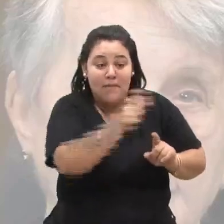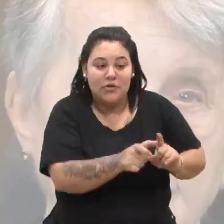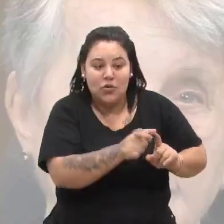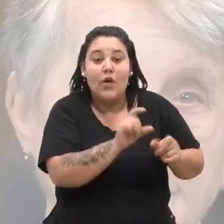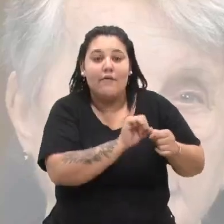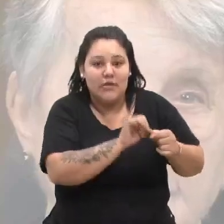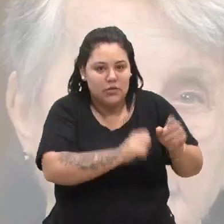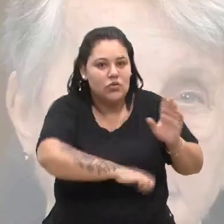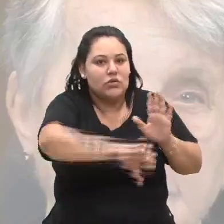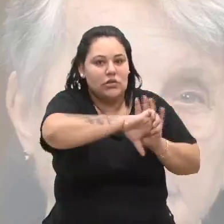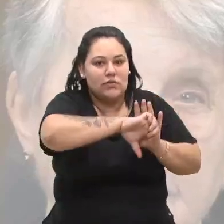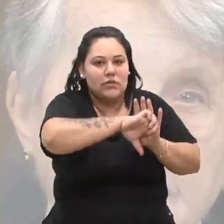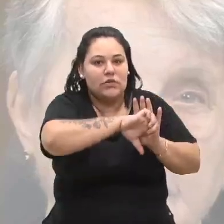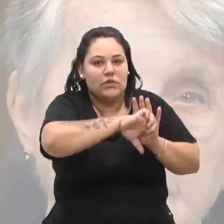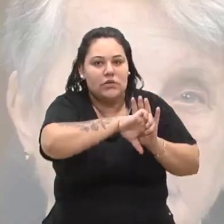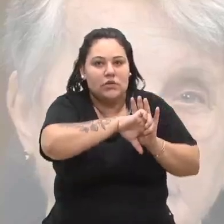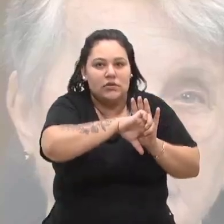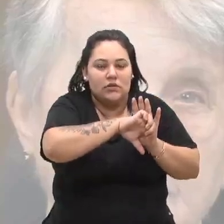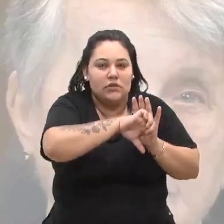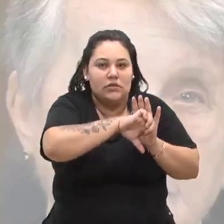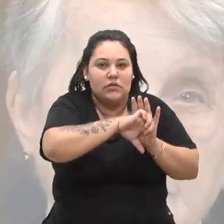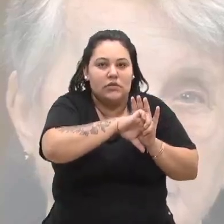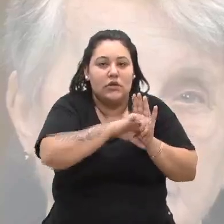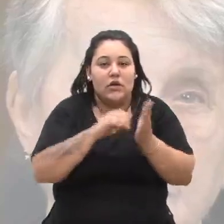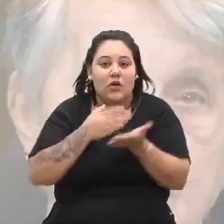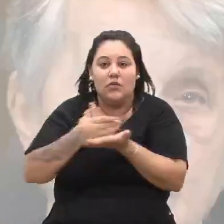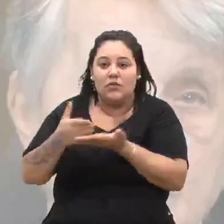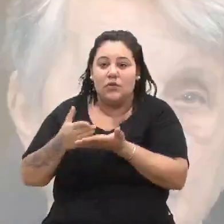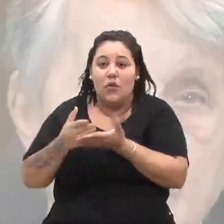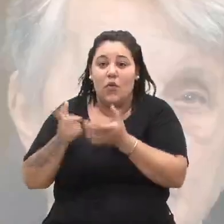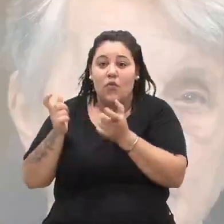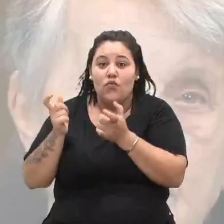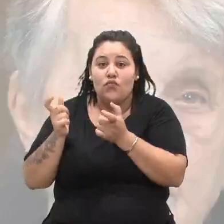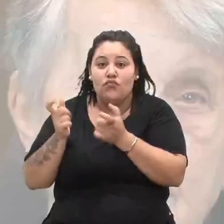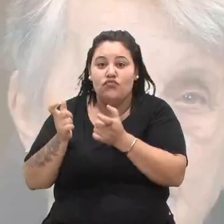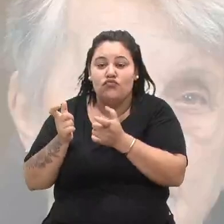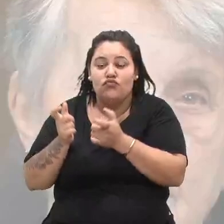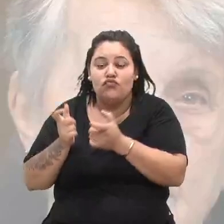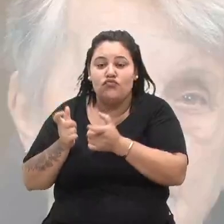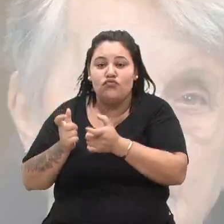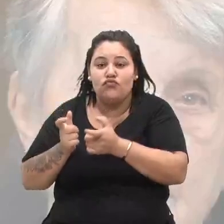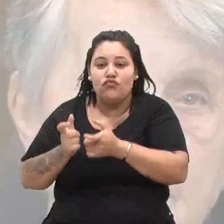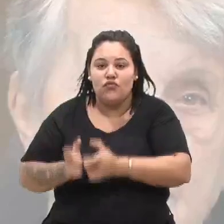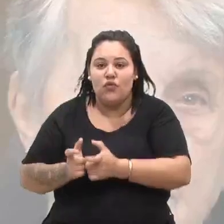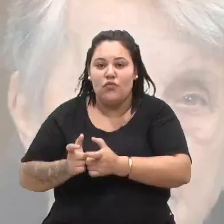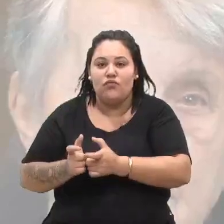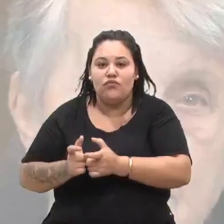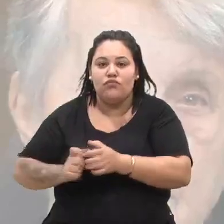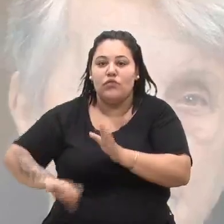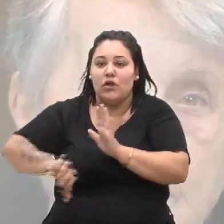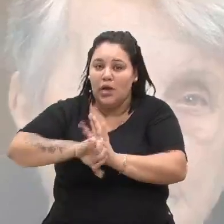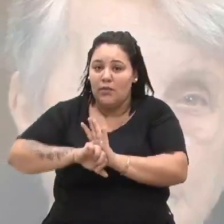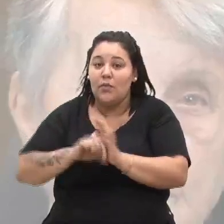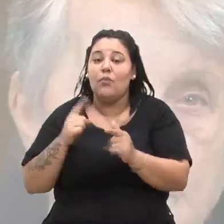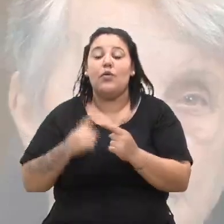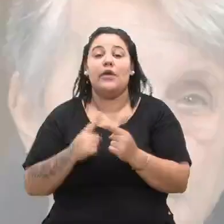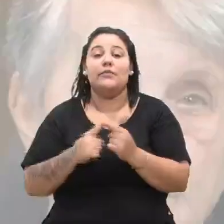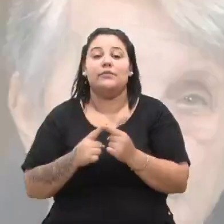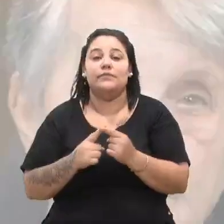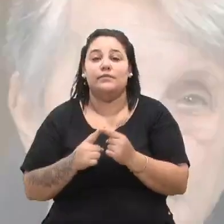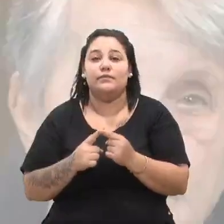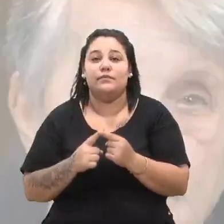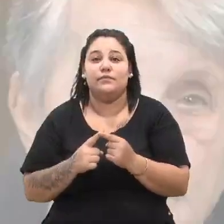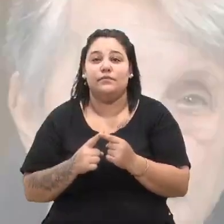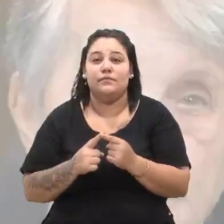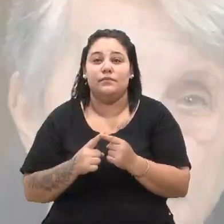crime e, de um tempo para cá, começou a se reduzir muito essa situação de vandalismo. Por quê? Porque